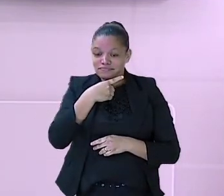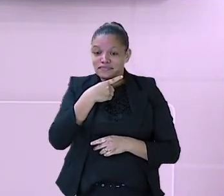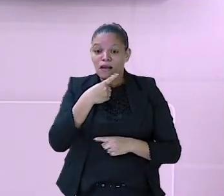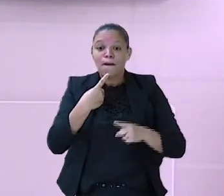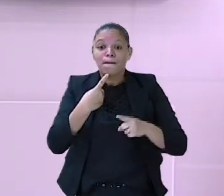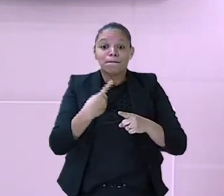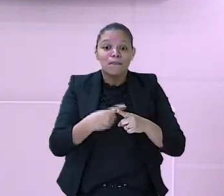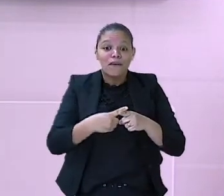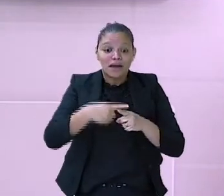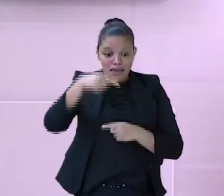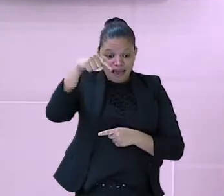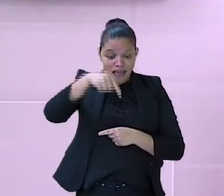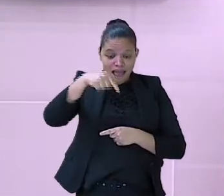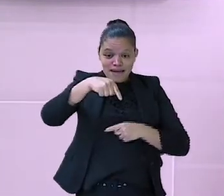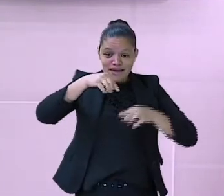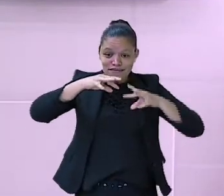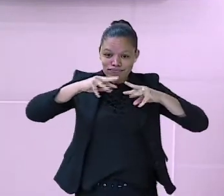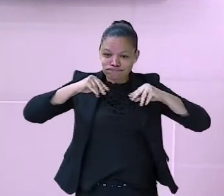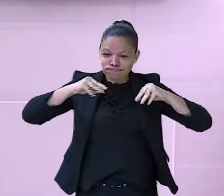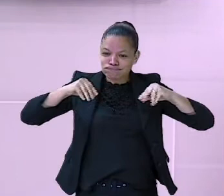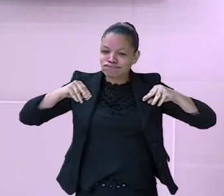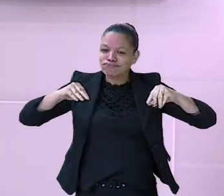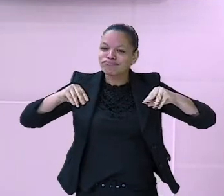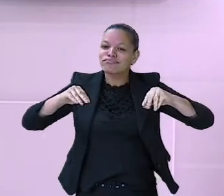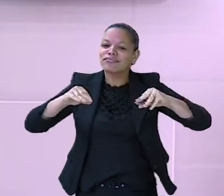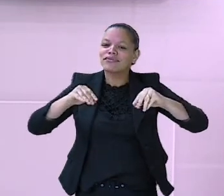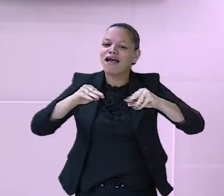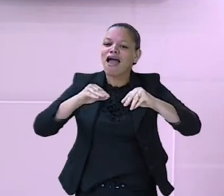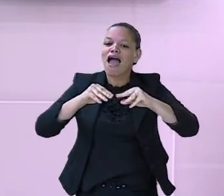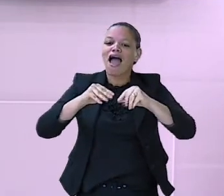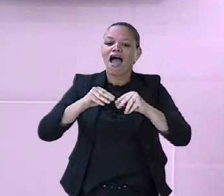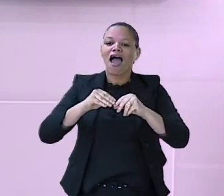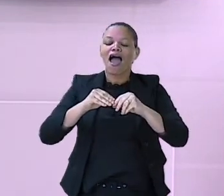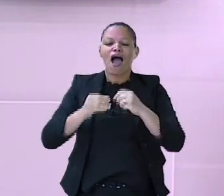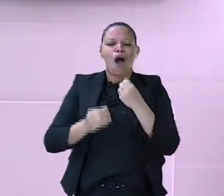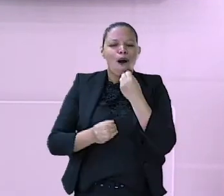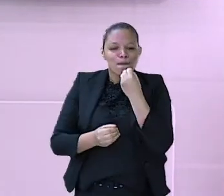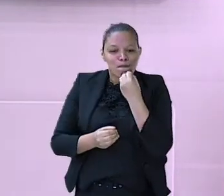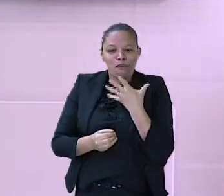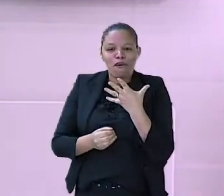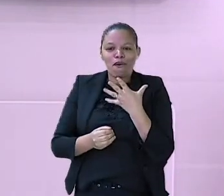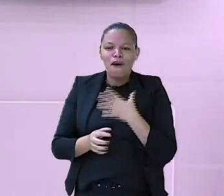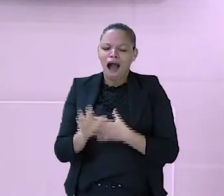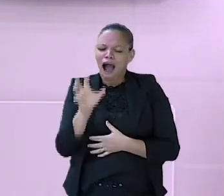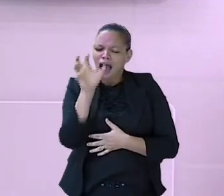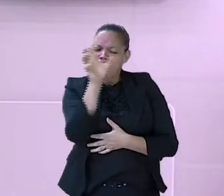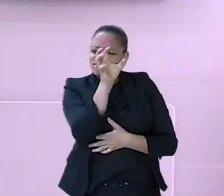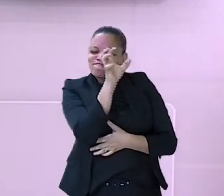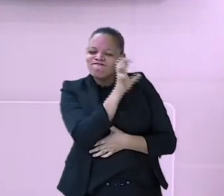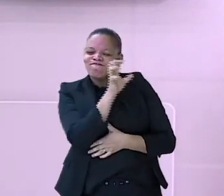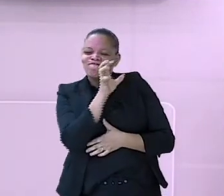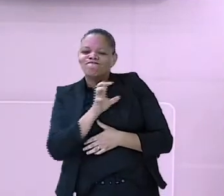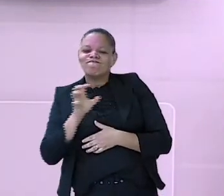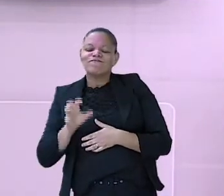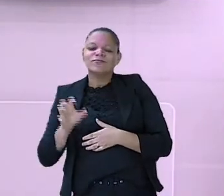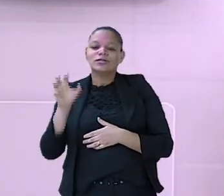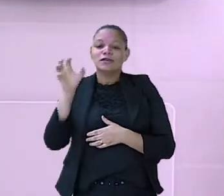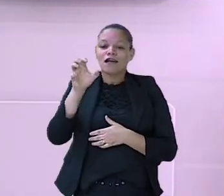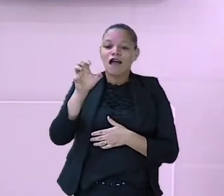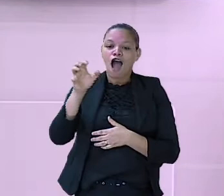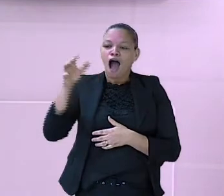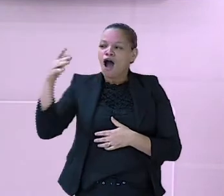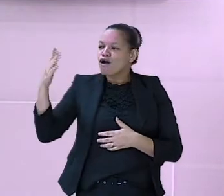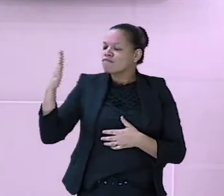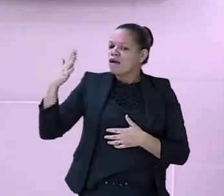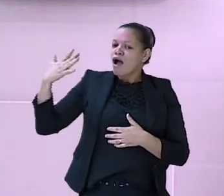que qualquer coisa, dependendo da região, do clima, que é muito favorecido, a gente consegue plantar